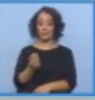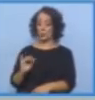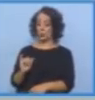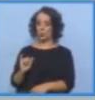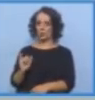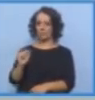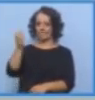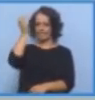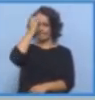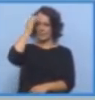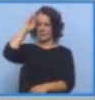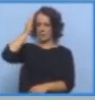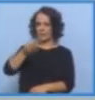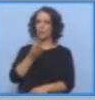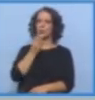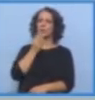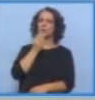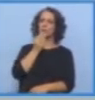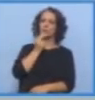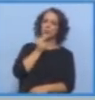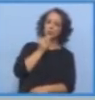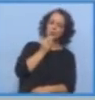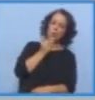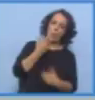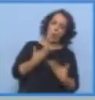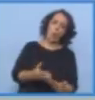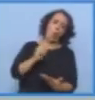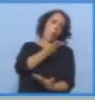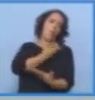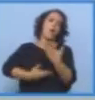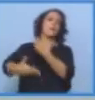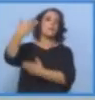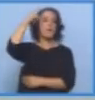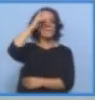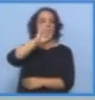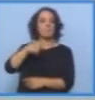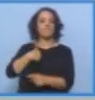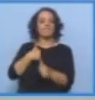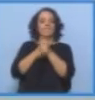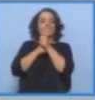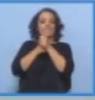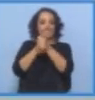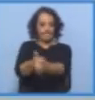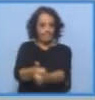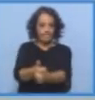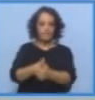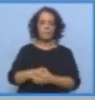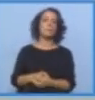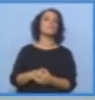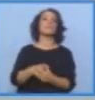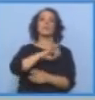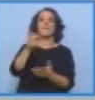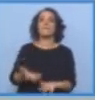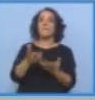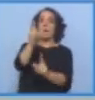de qualquer judeu, quer de outrora, quer de hoje, uma ideia desse messianismo. Eles esperam que ele é um